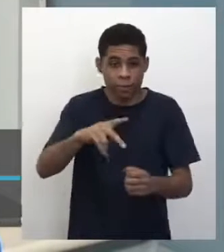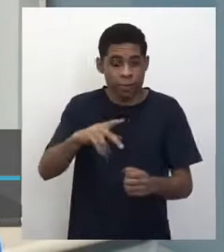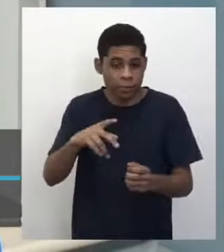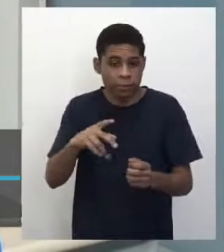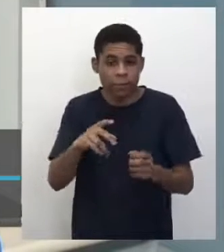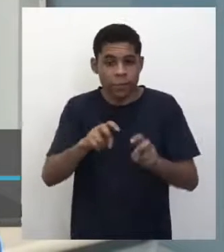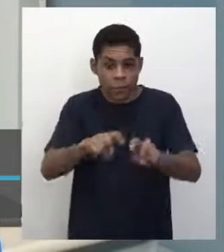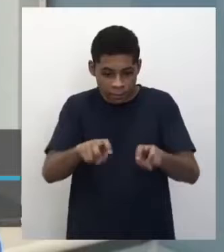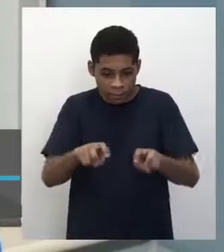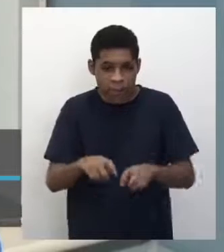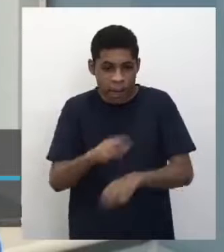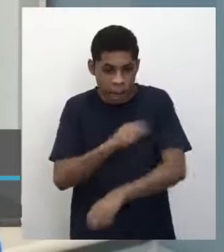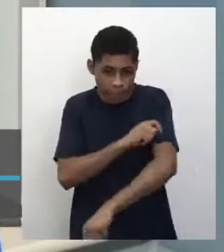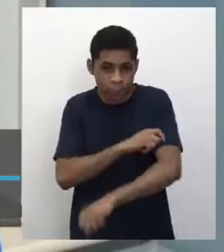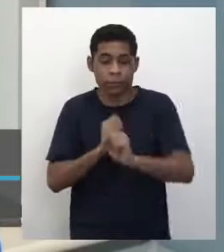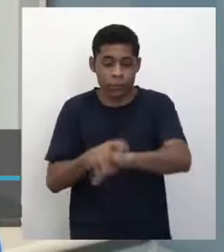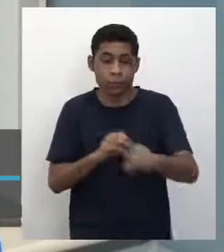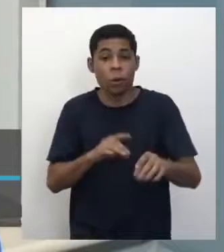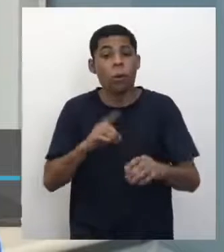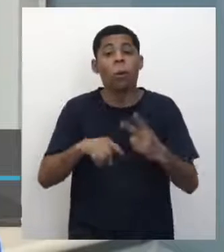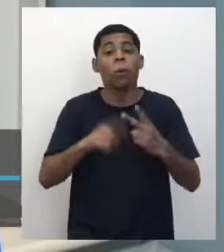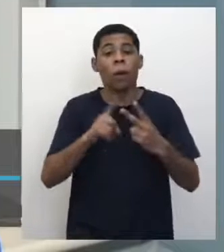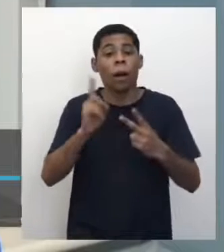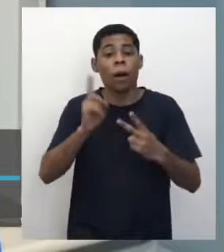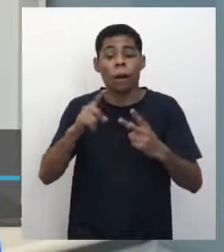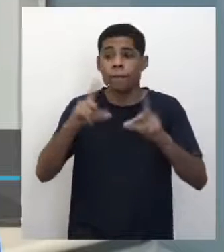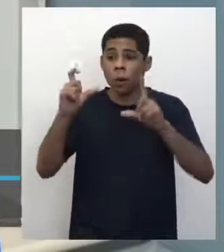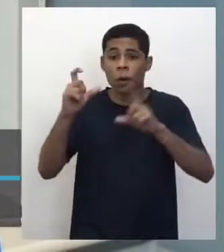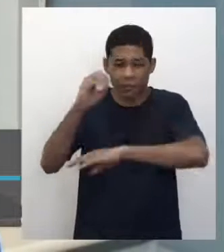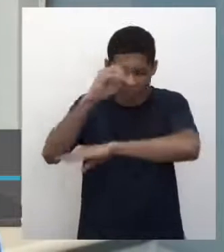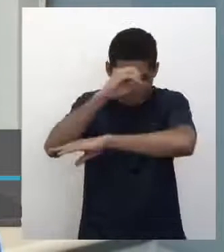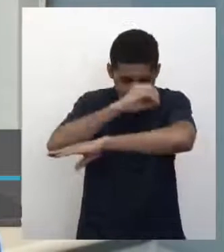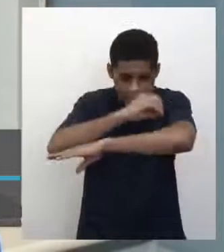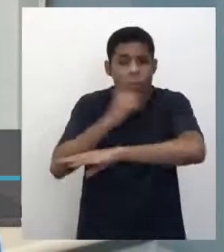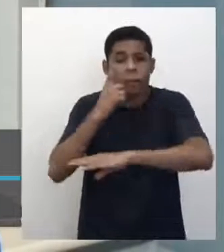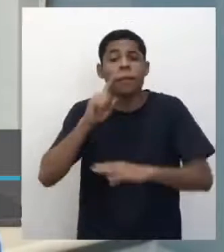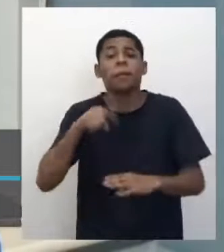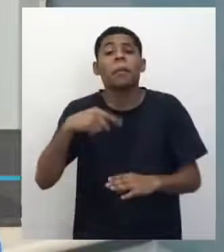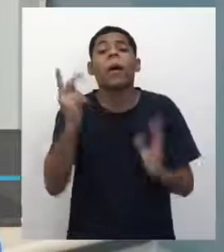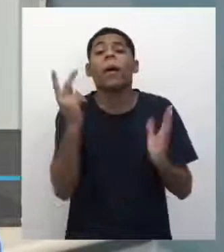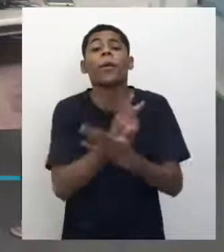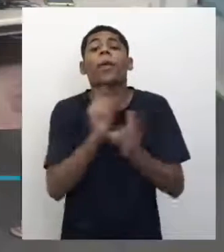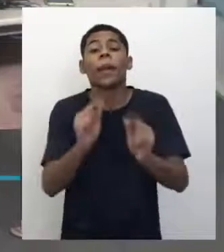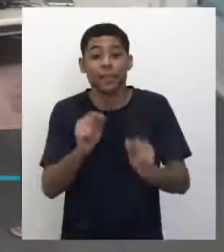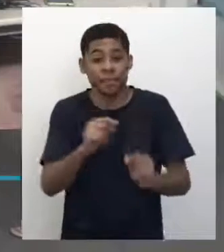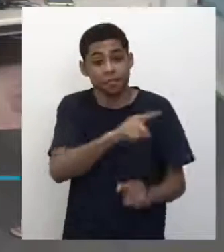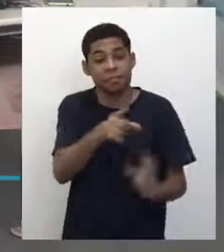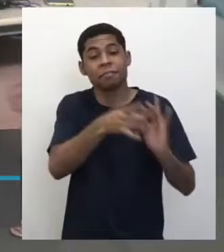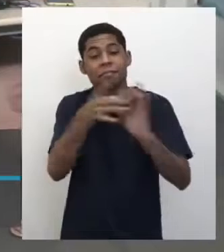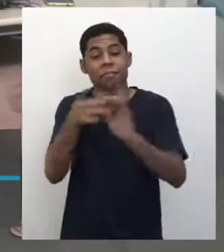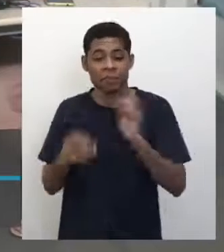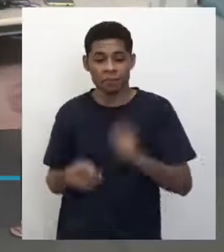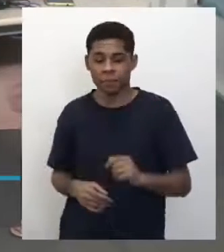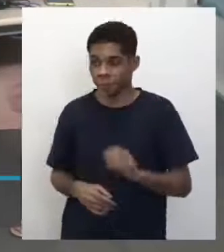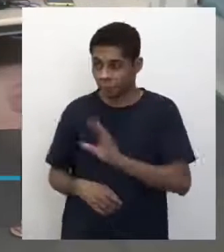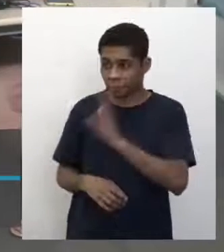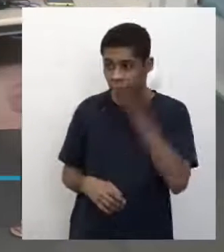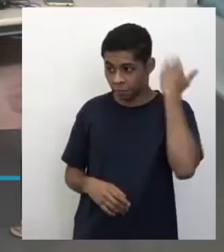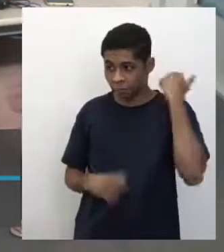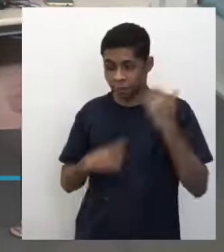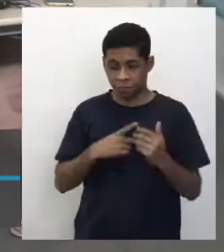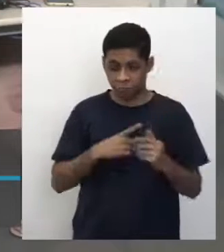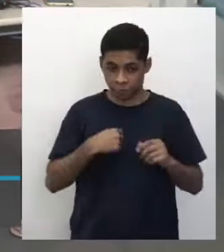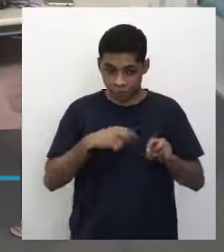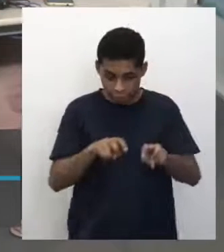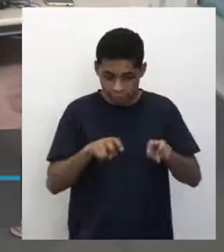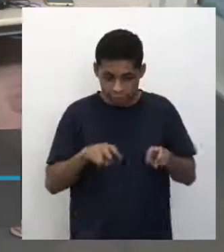imagem e jogou para frente, vamos ver o que sai dessa imagem. Não é pronto. Uma vez eu fiz uma atividade assim em sala de aula